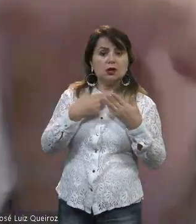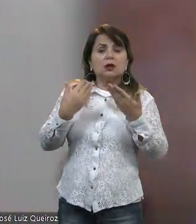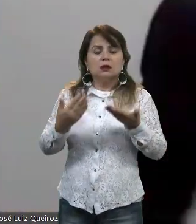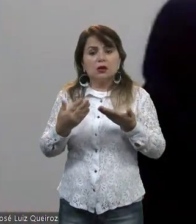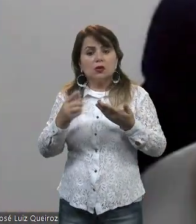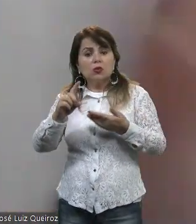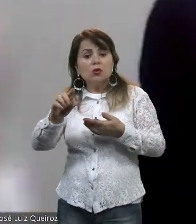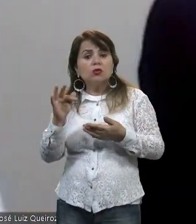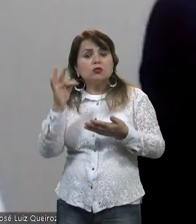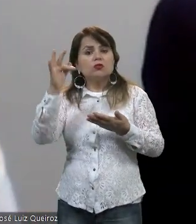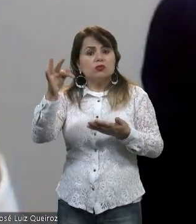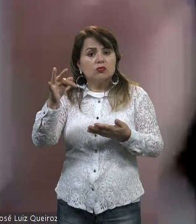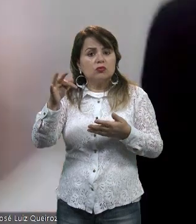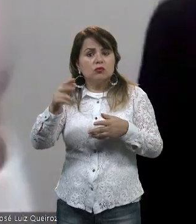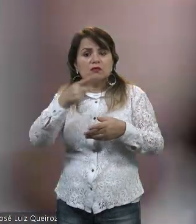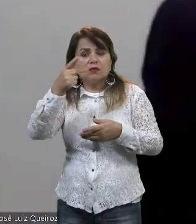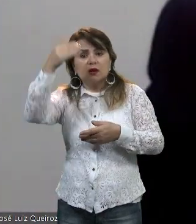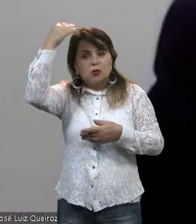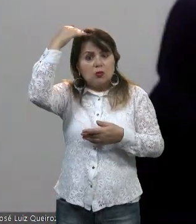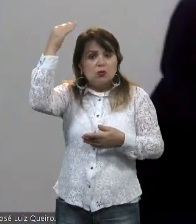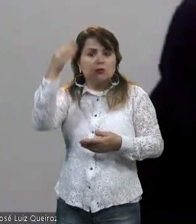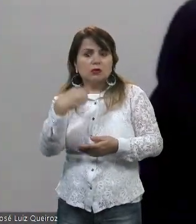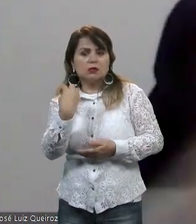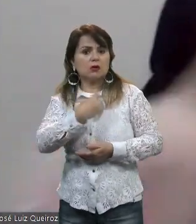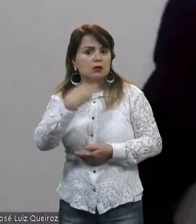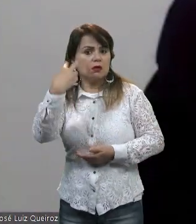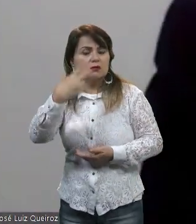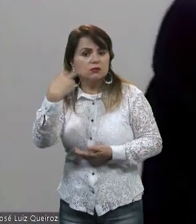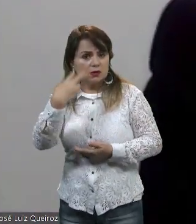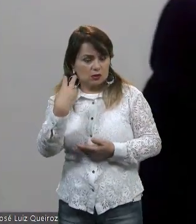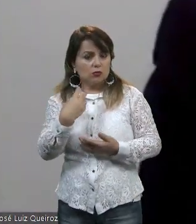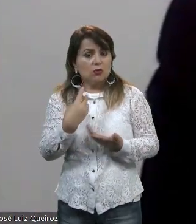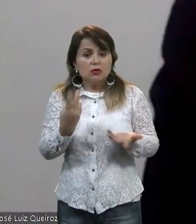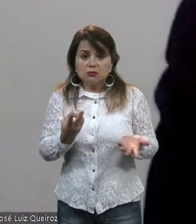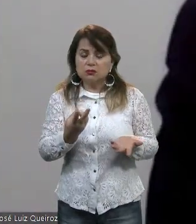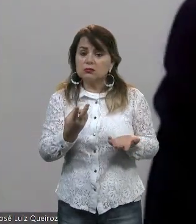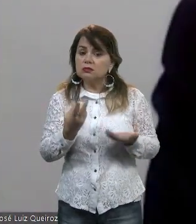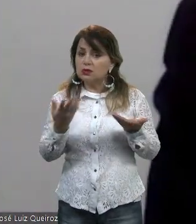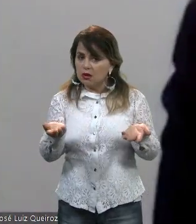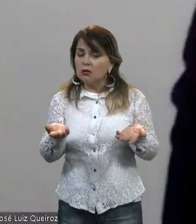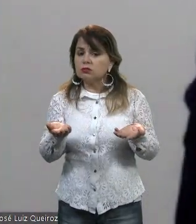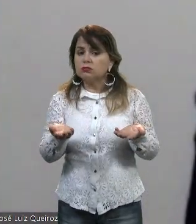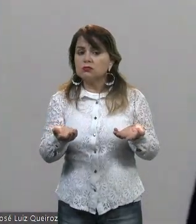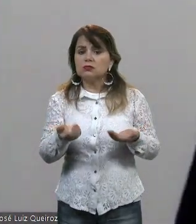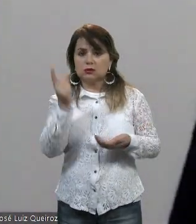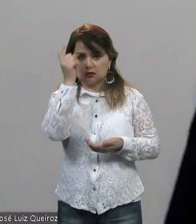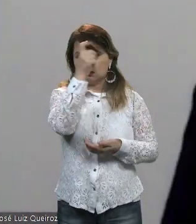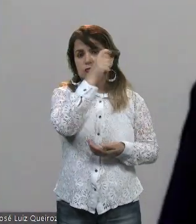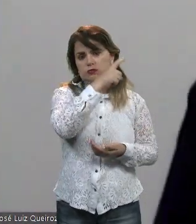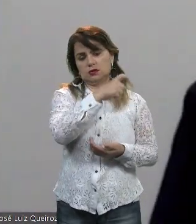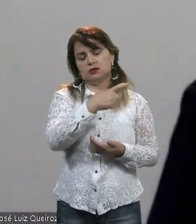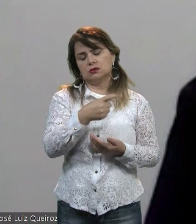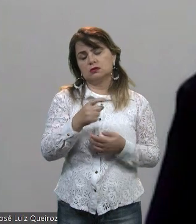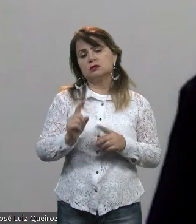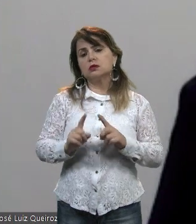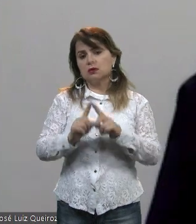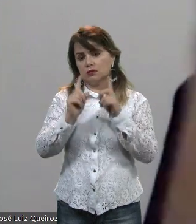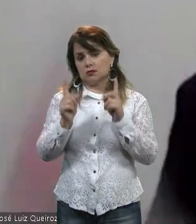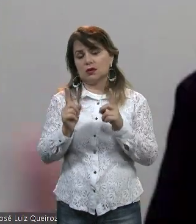vai ficar mal com o servidor é óbvio, né? Não é a administração. Somos nós 13 aqui, infelizmente. Mas só gostaria de